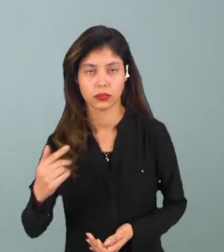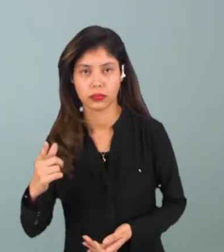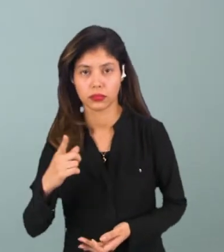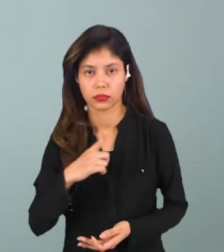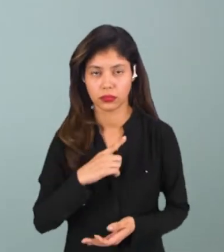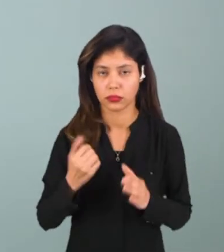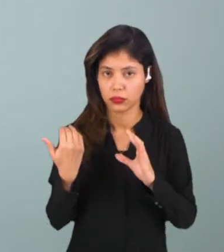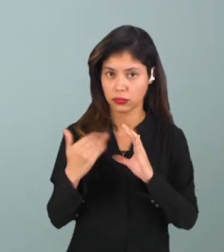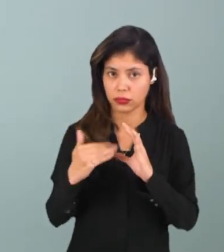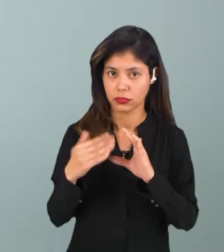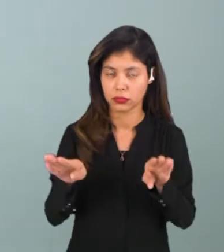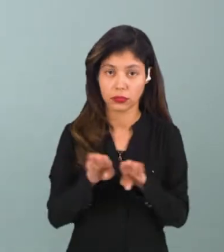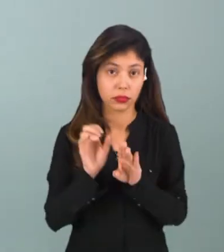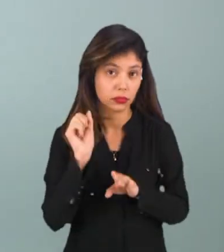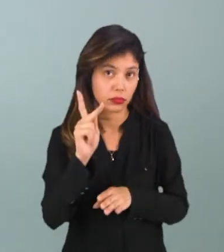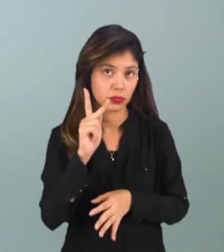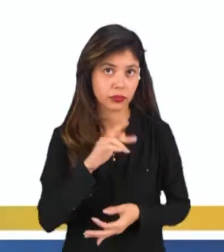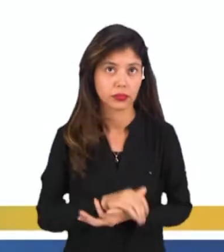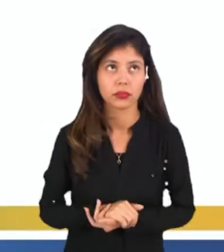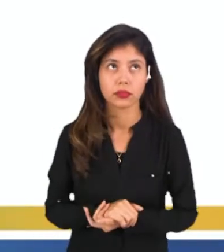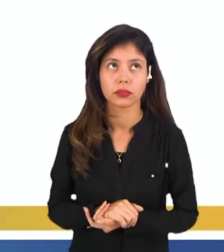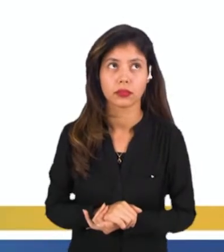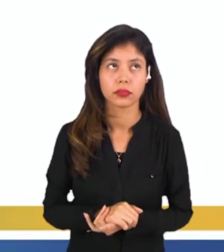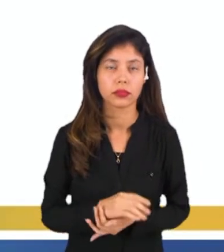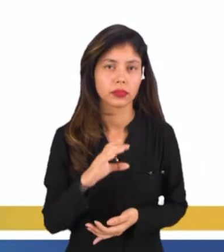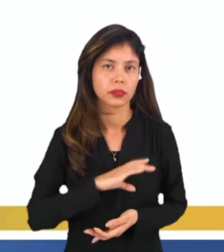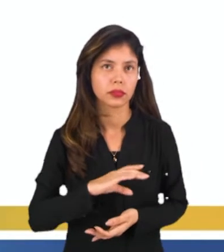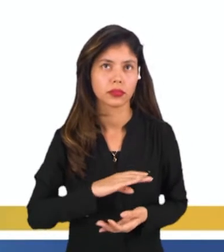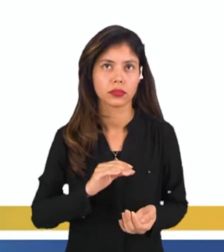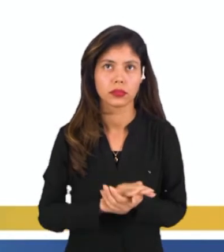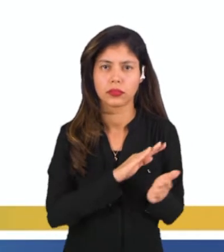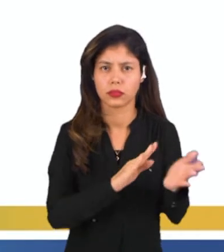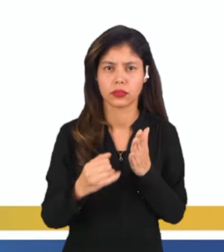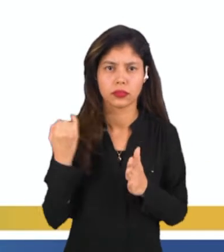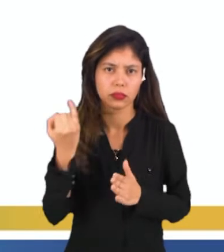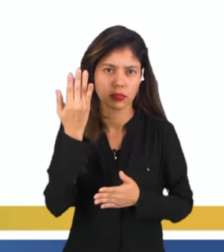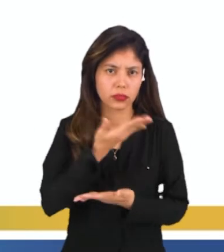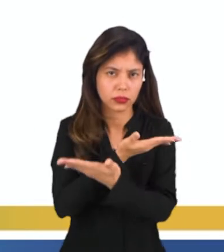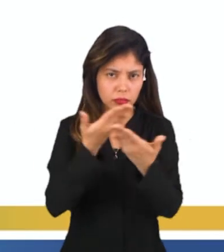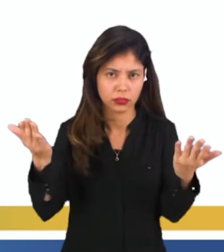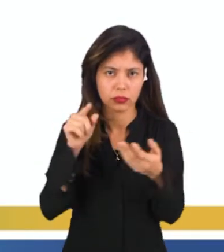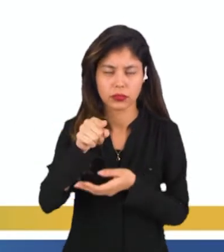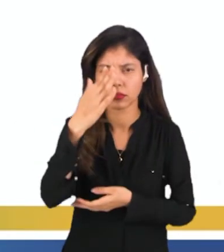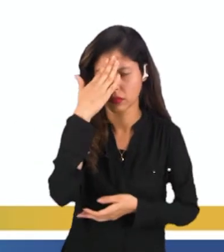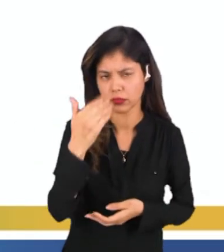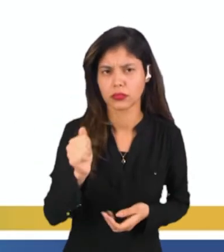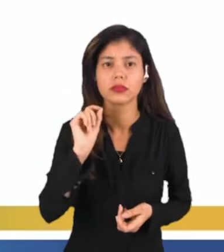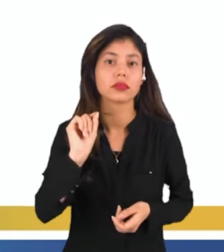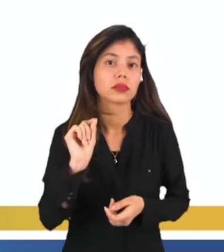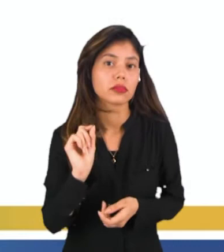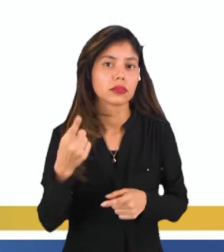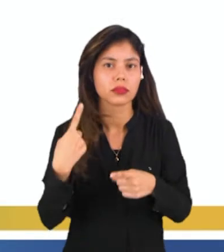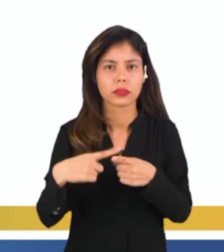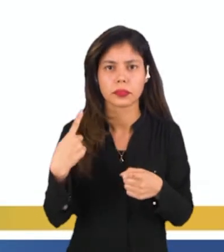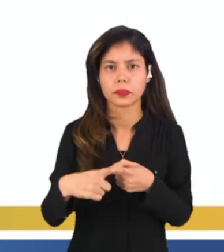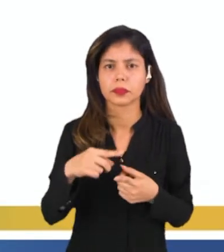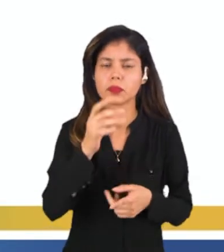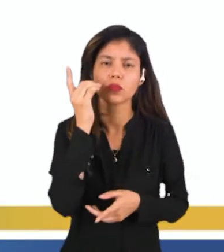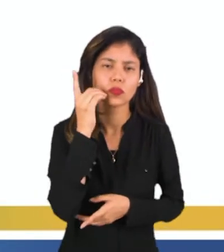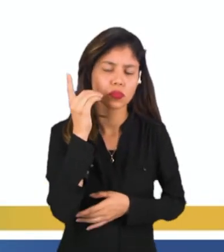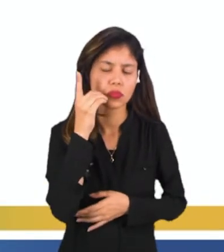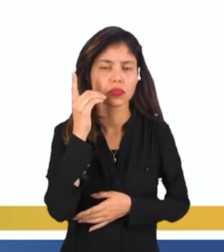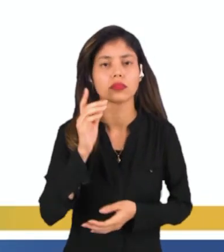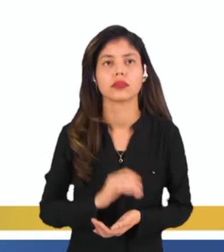fue publicada, ¿ok? Entonces vamos para el portugués. Esa parte es muy importante, que vocês saibam o porqué das